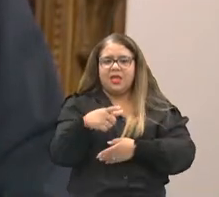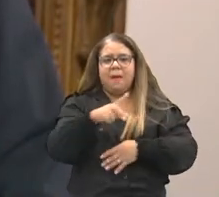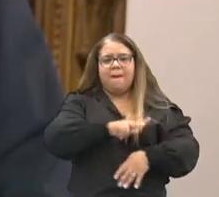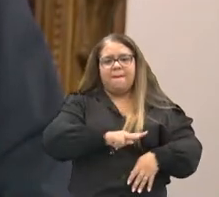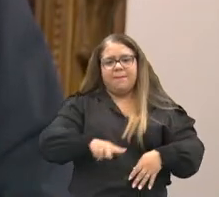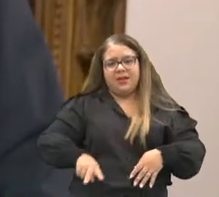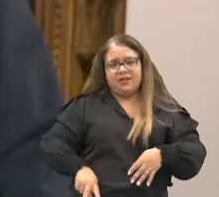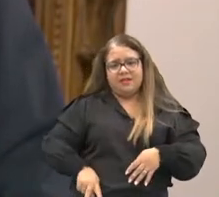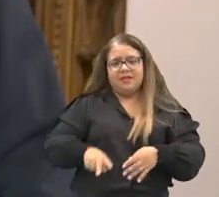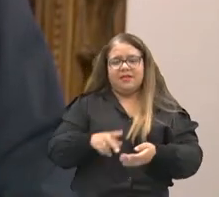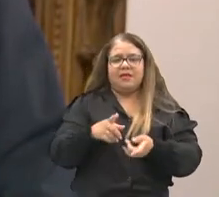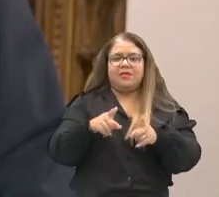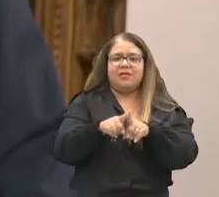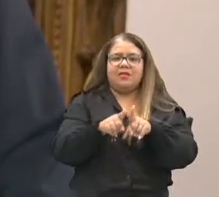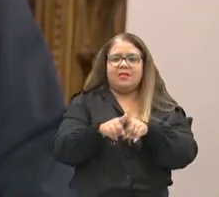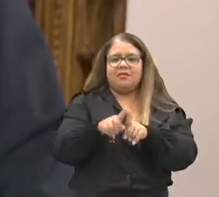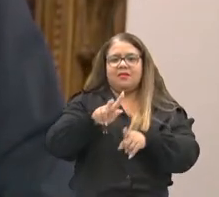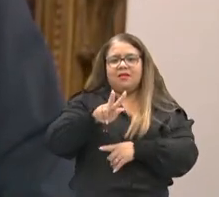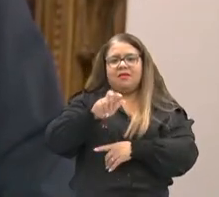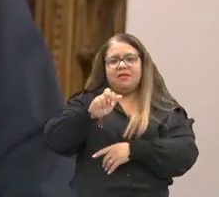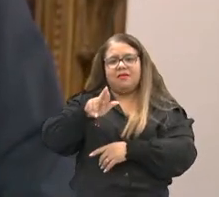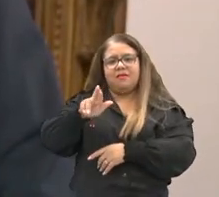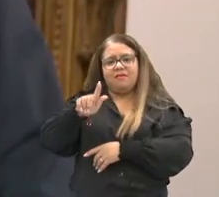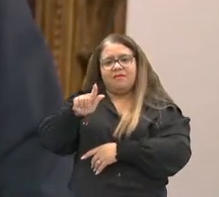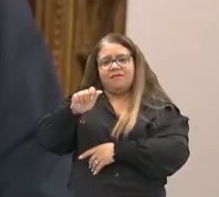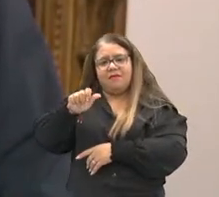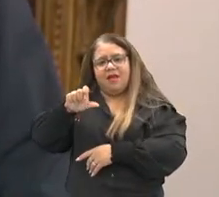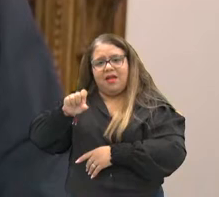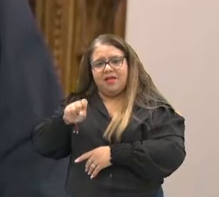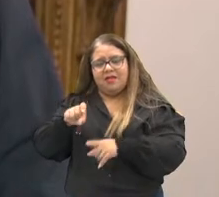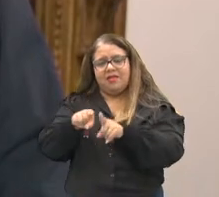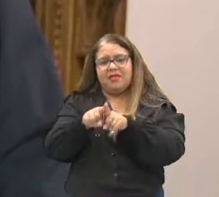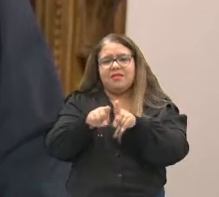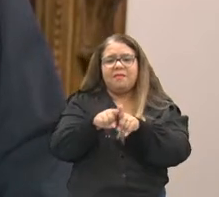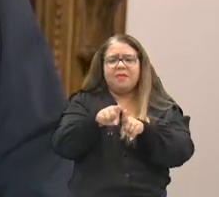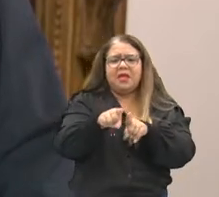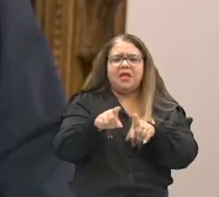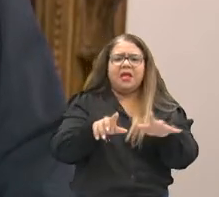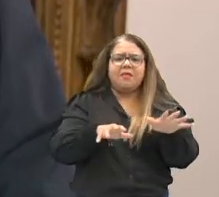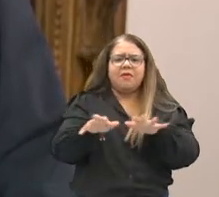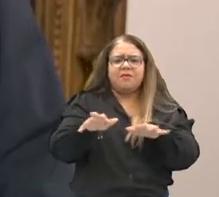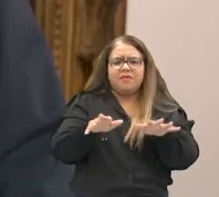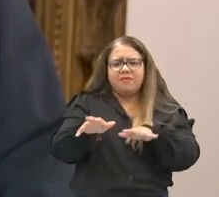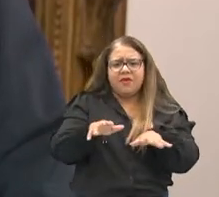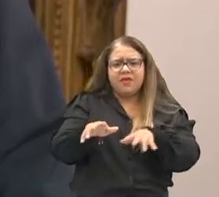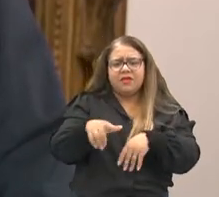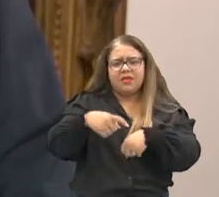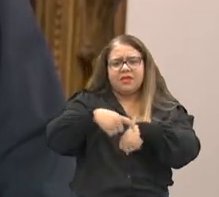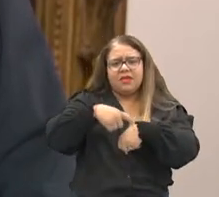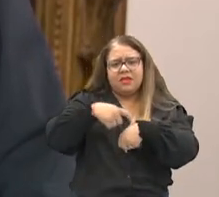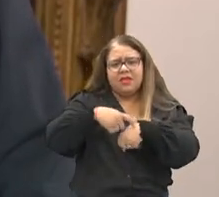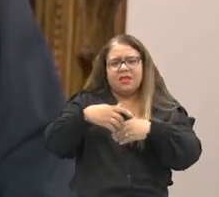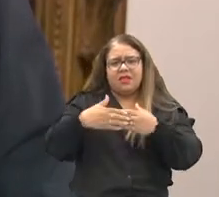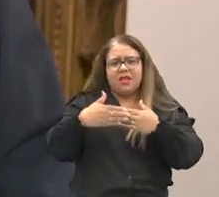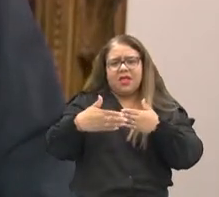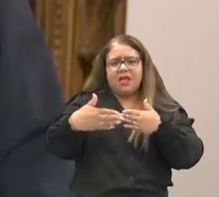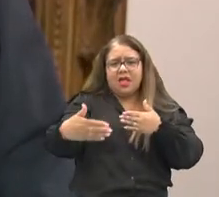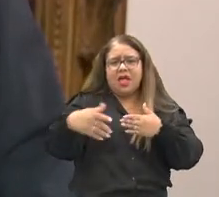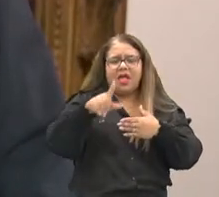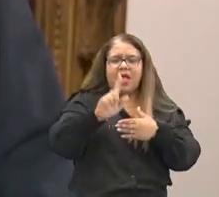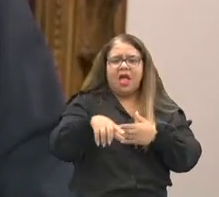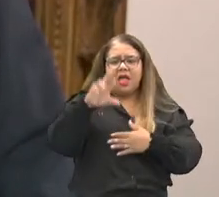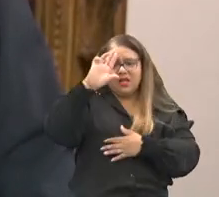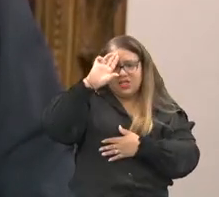Getúlio Vargas. Ele foi um dos mais atuantes companheiros de Vargas nessa jornada epopeia para ser o chefe